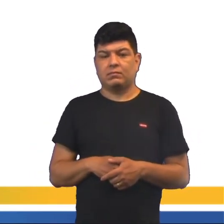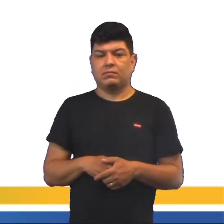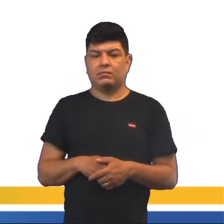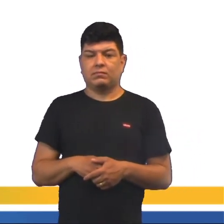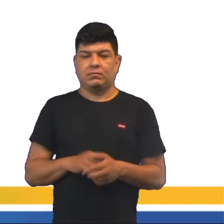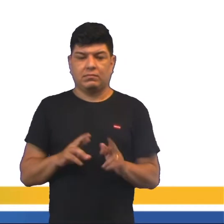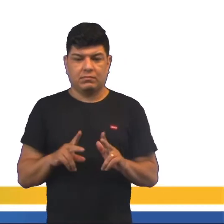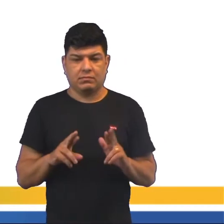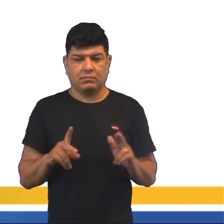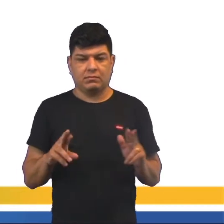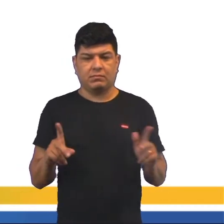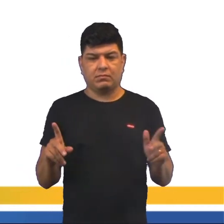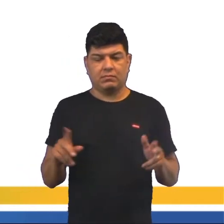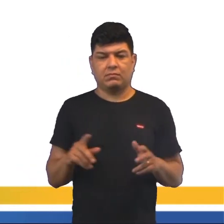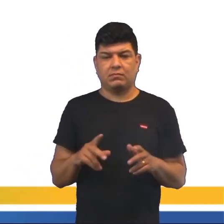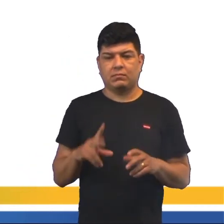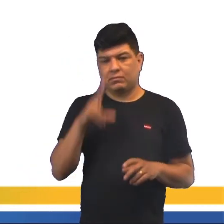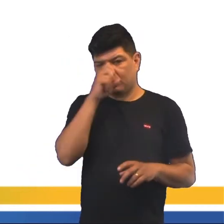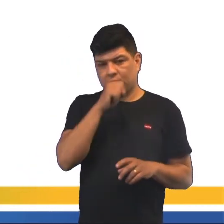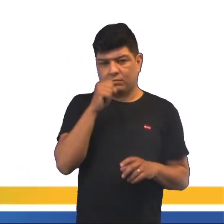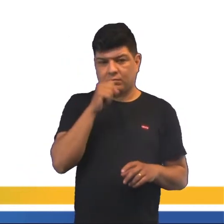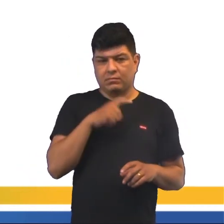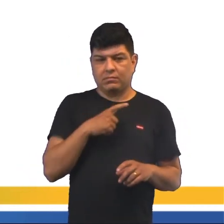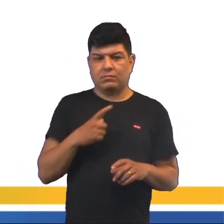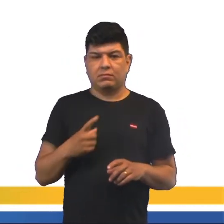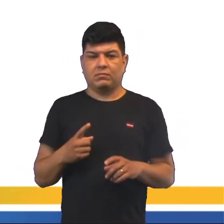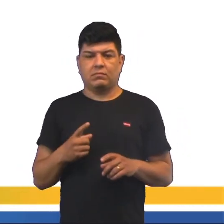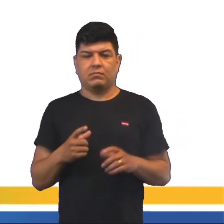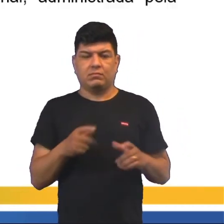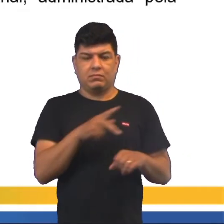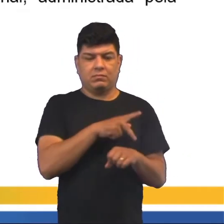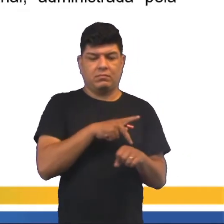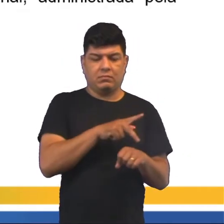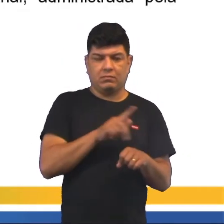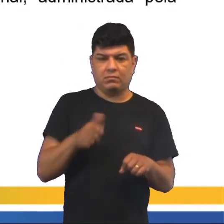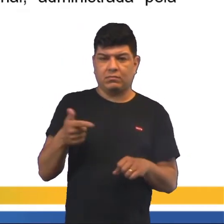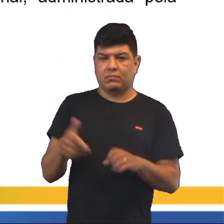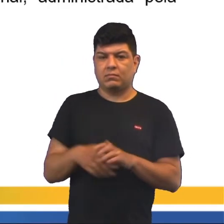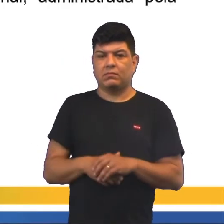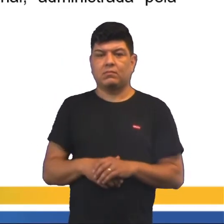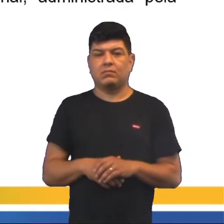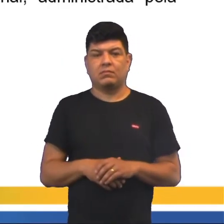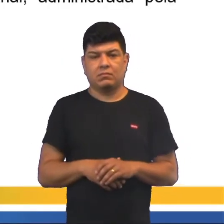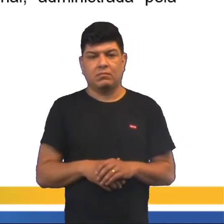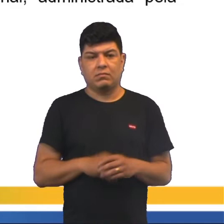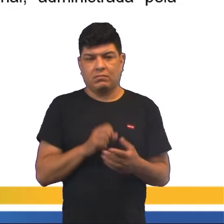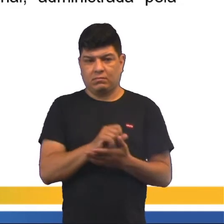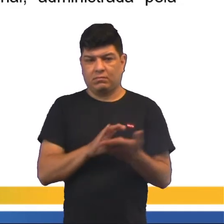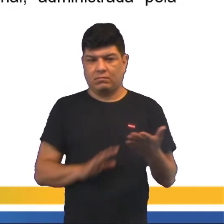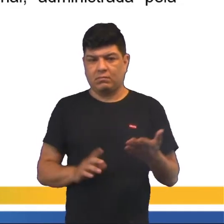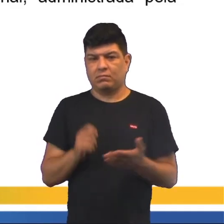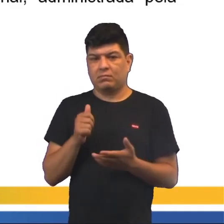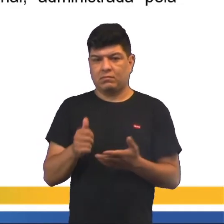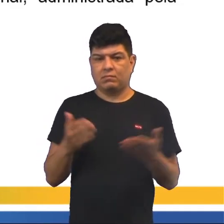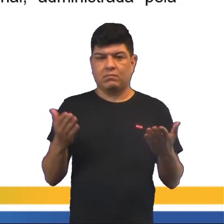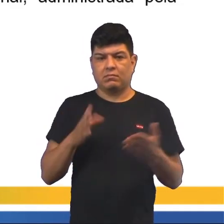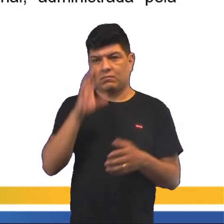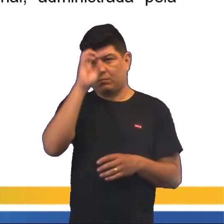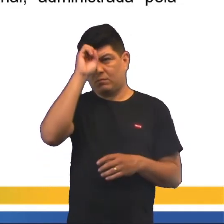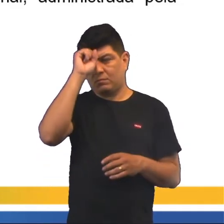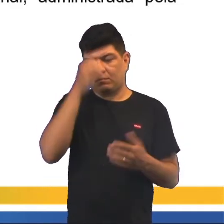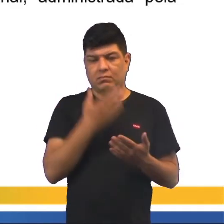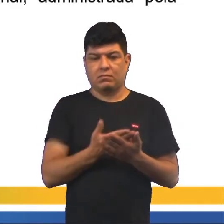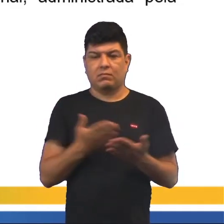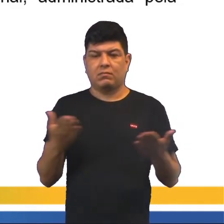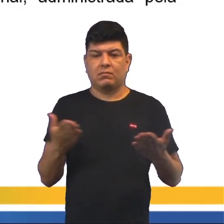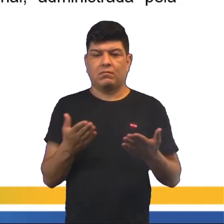ironizando aí a diferença de poderio bélico de uma nação para outra. Vamos exercitar um pouco o que nós aprendemos na